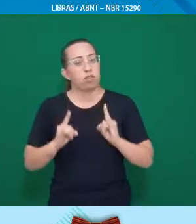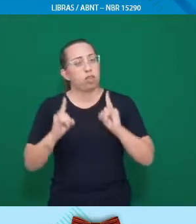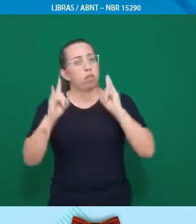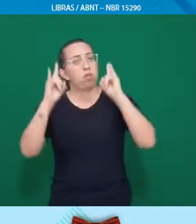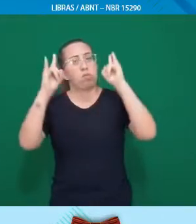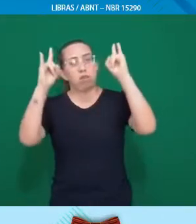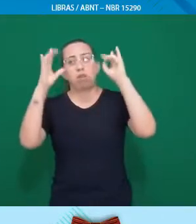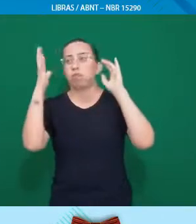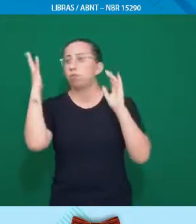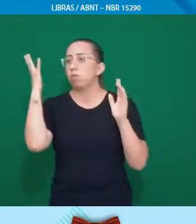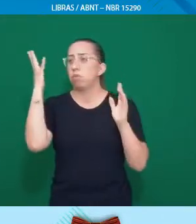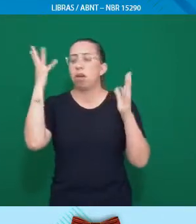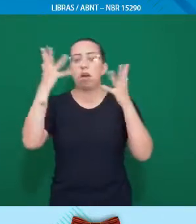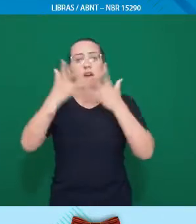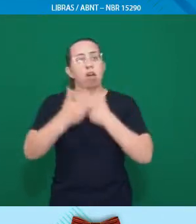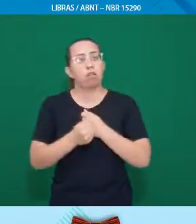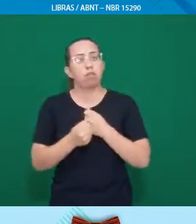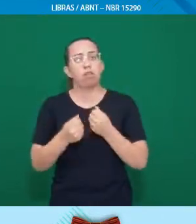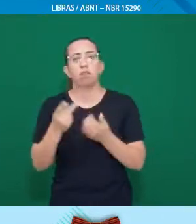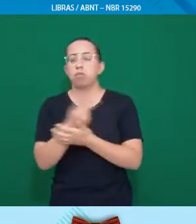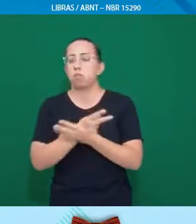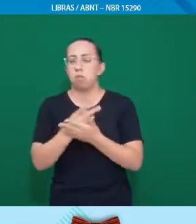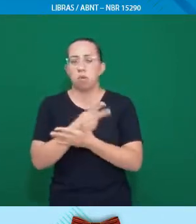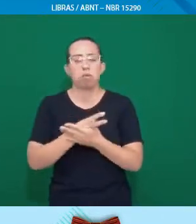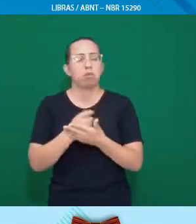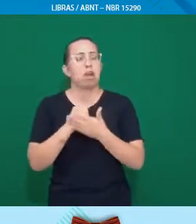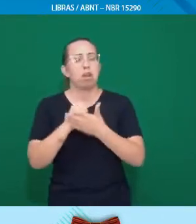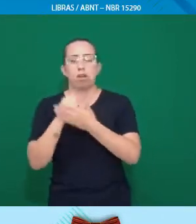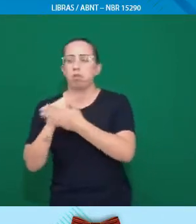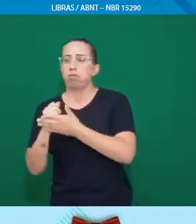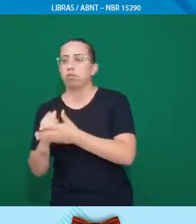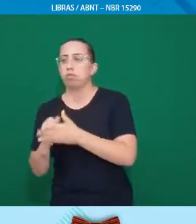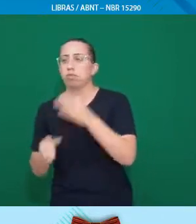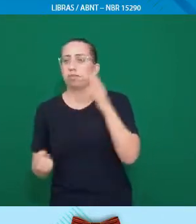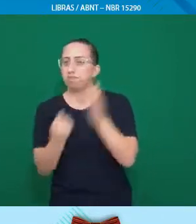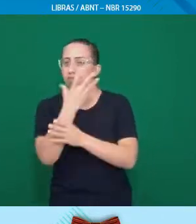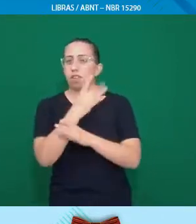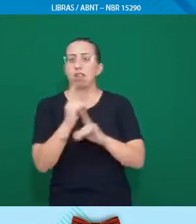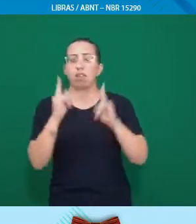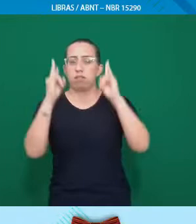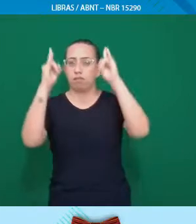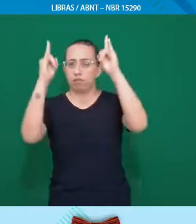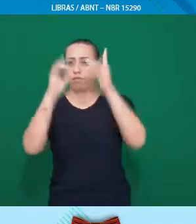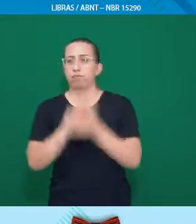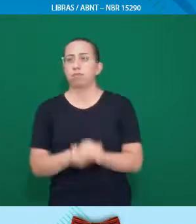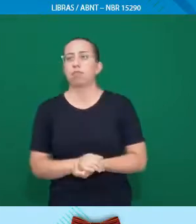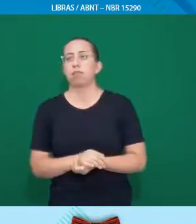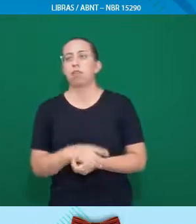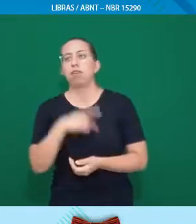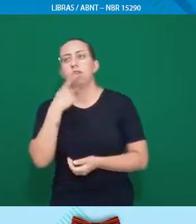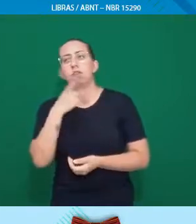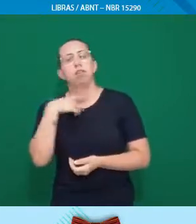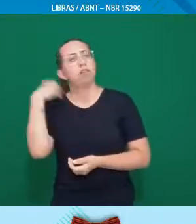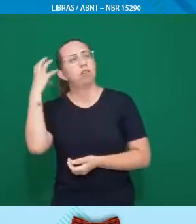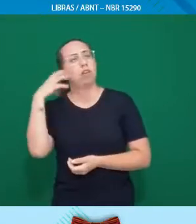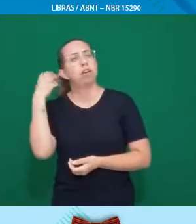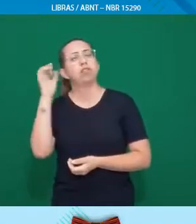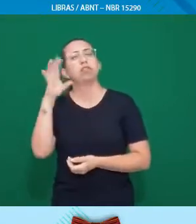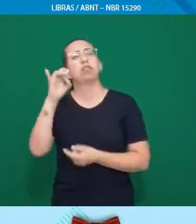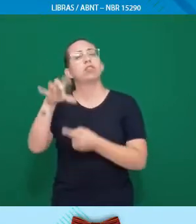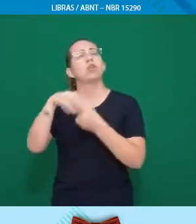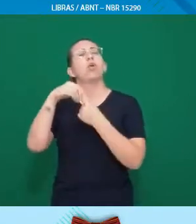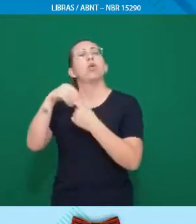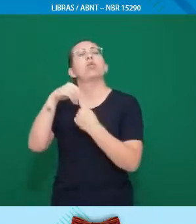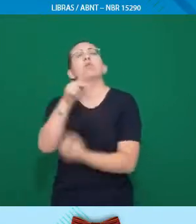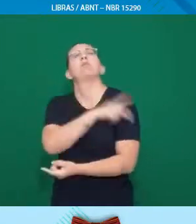prédio buscar recurso o pedido E aí na rádio dizer que só ele tava fazendo